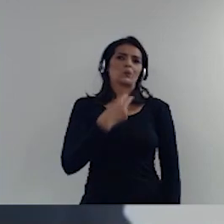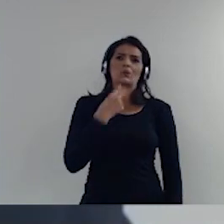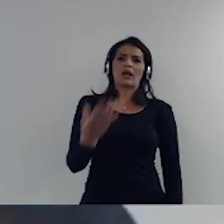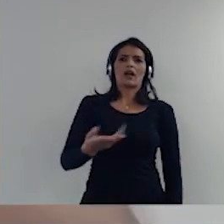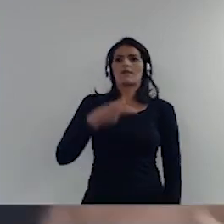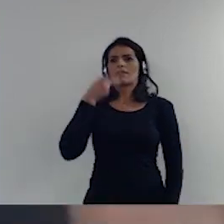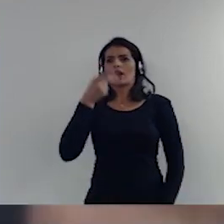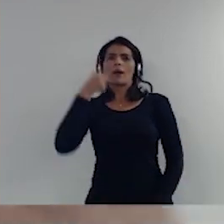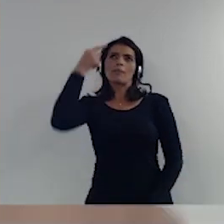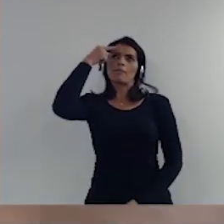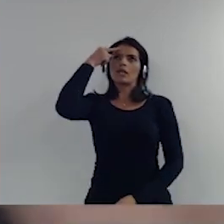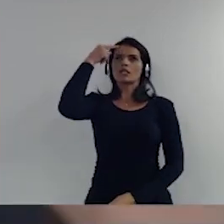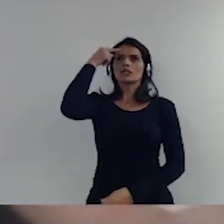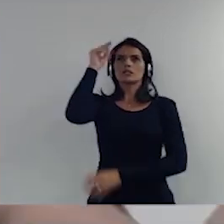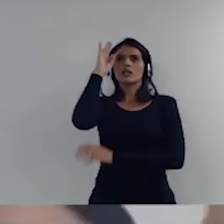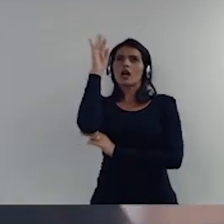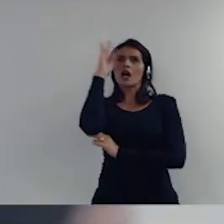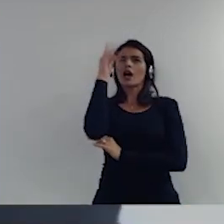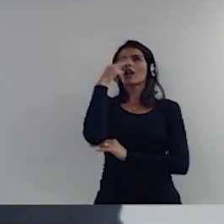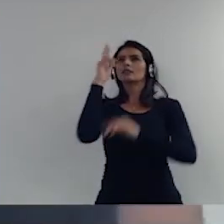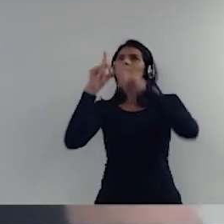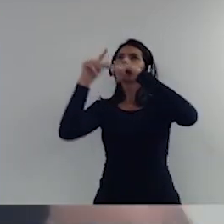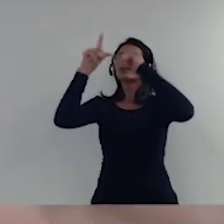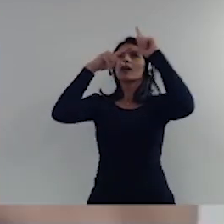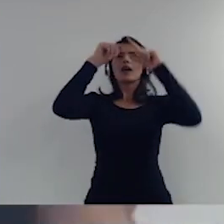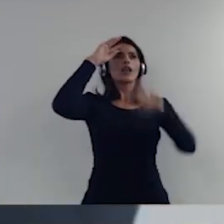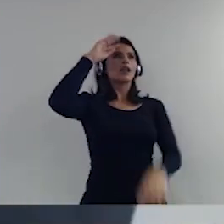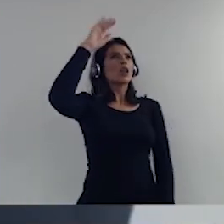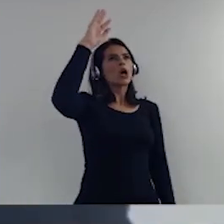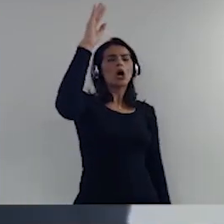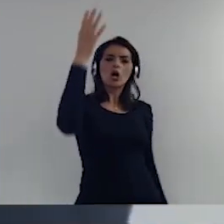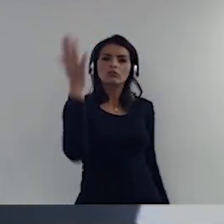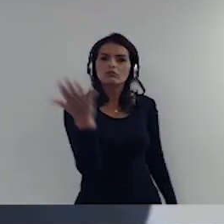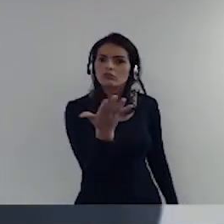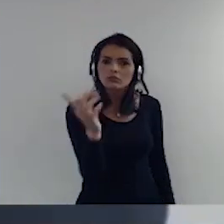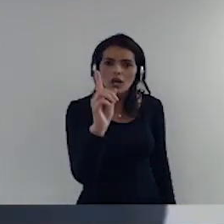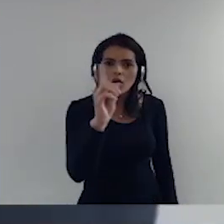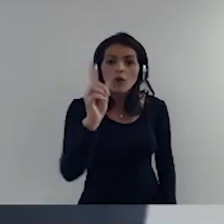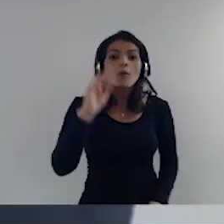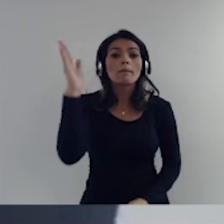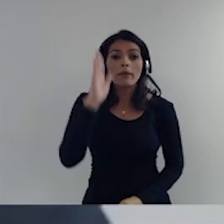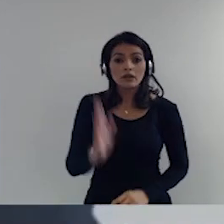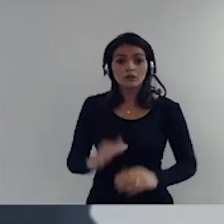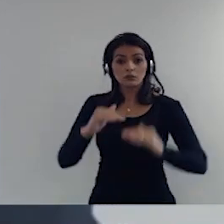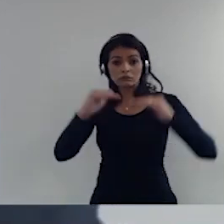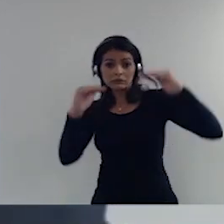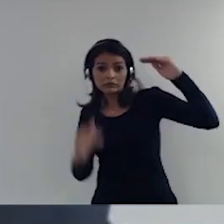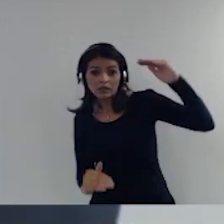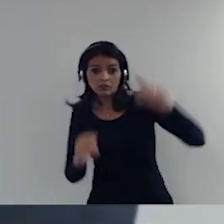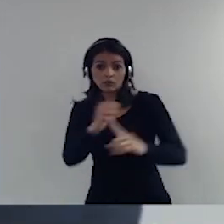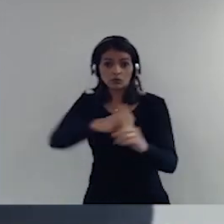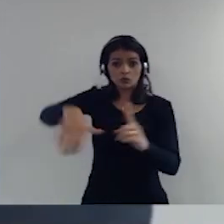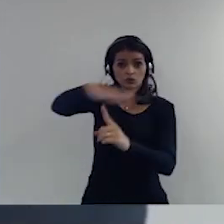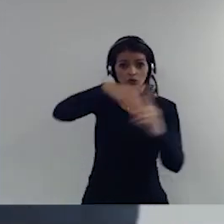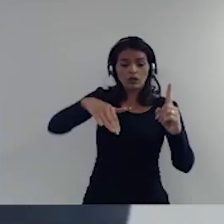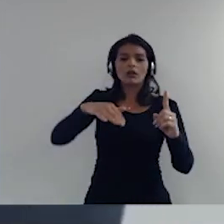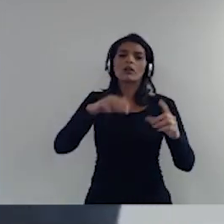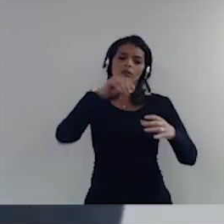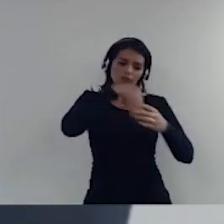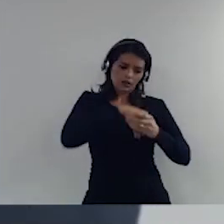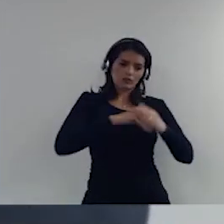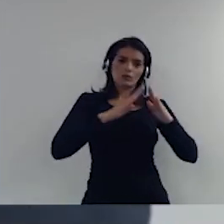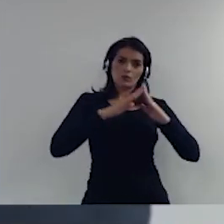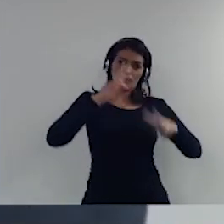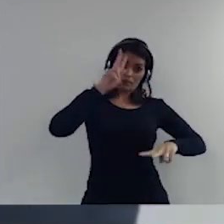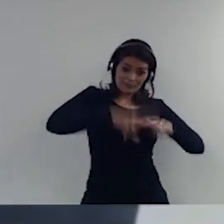fala idealizada, das estrelas. Não, a gente vive num país desigual, a maior parte da população no sistema prisional é a